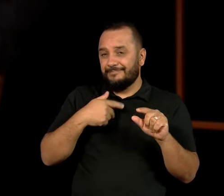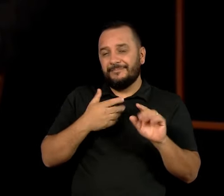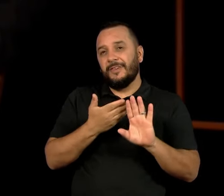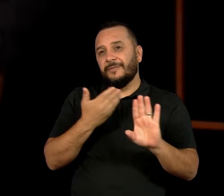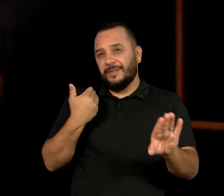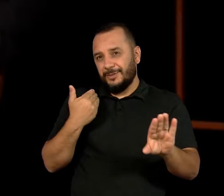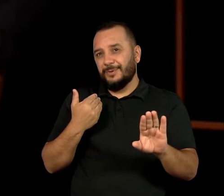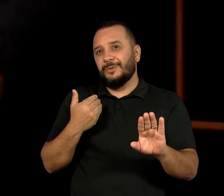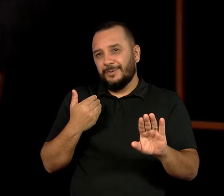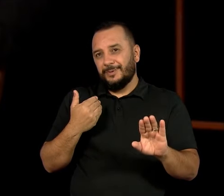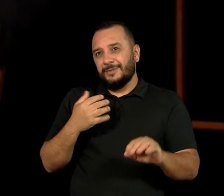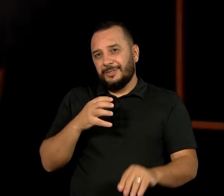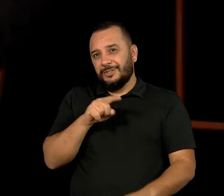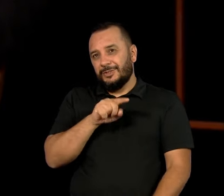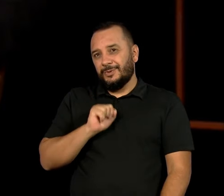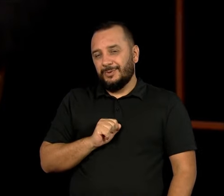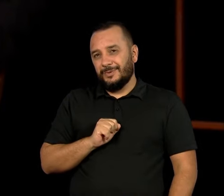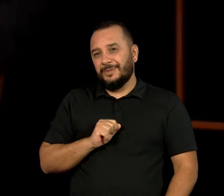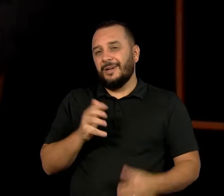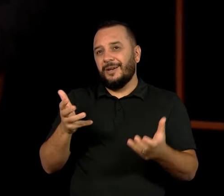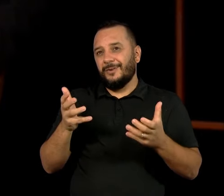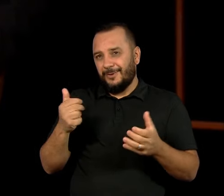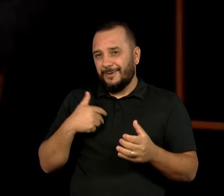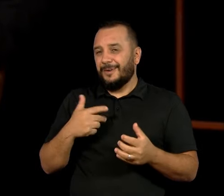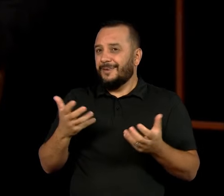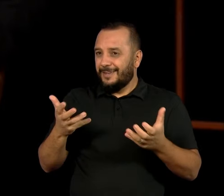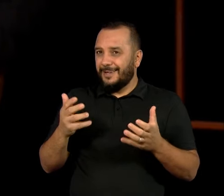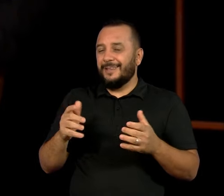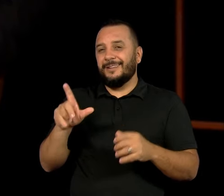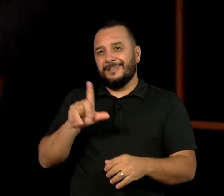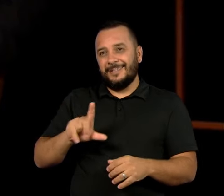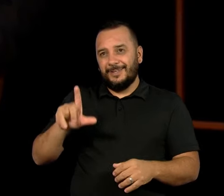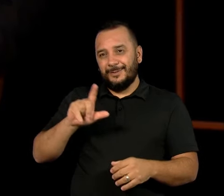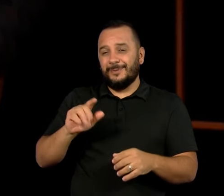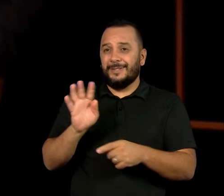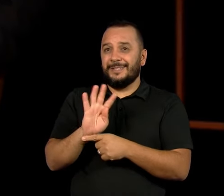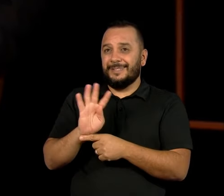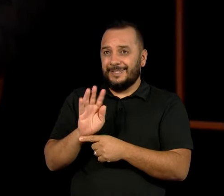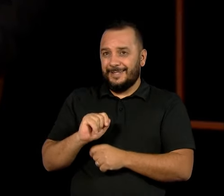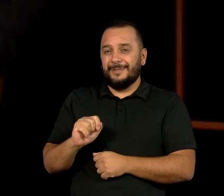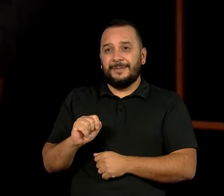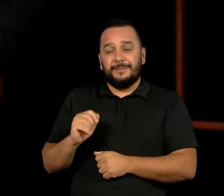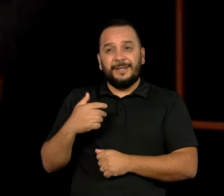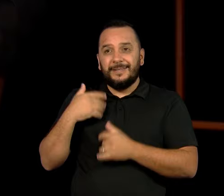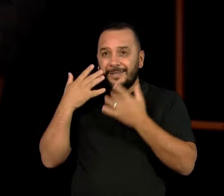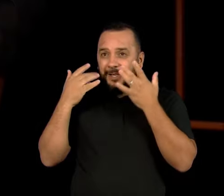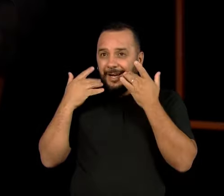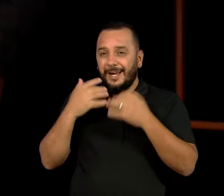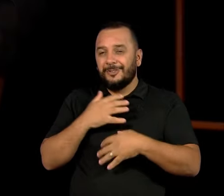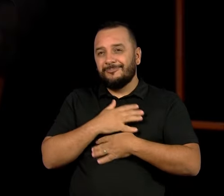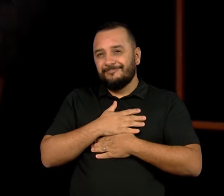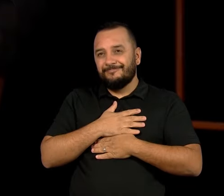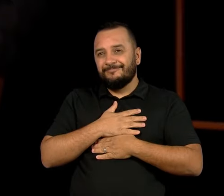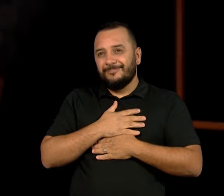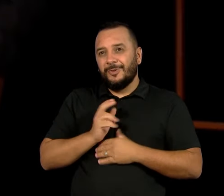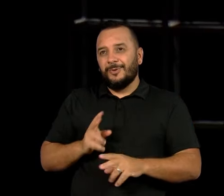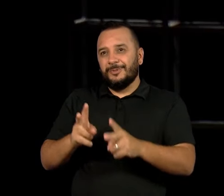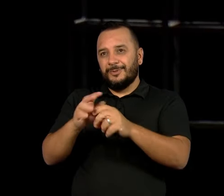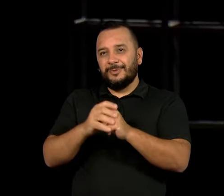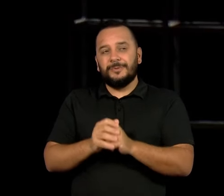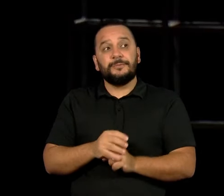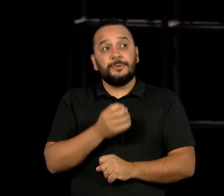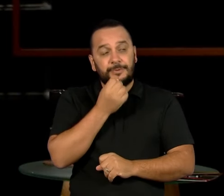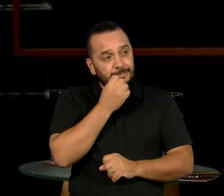durante muito tempo disso. Agora eu estou enveredando pela literatura, pelo cinema, mas o teatro continua no meu coração. Muito